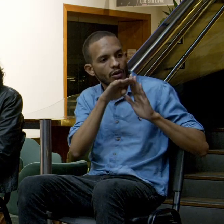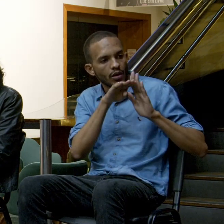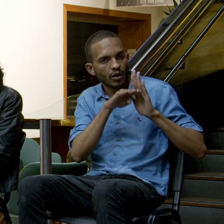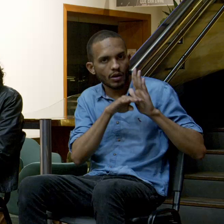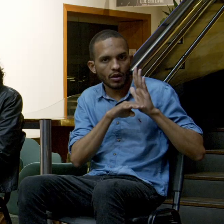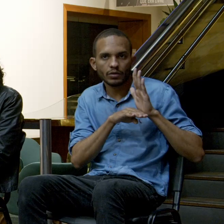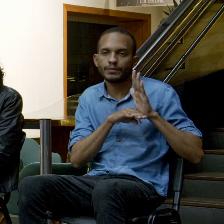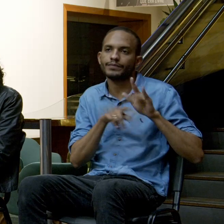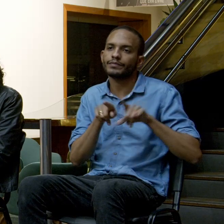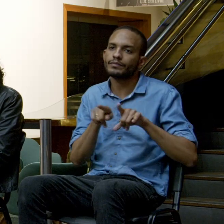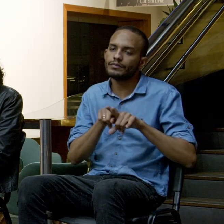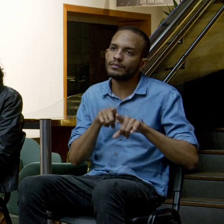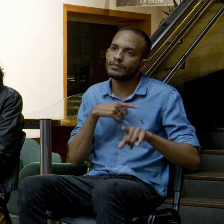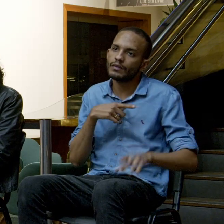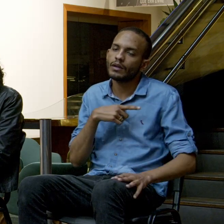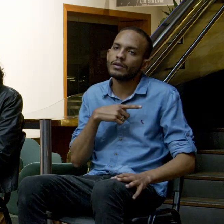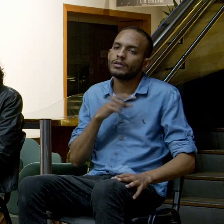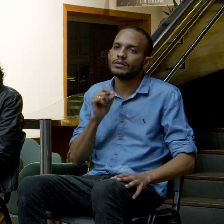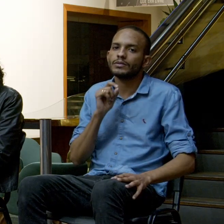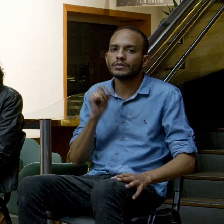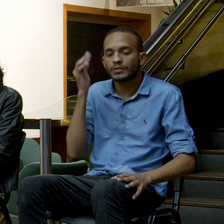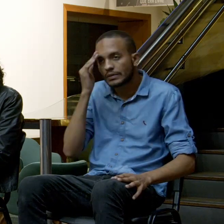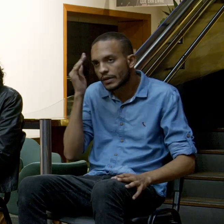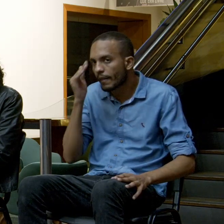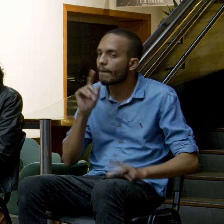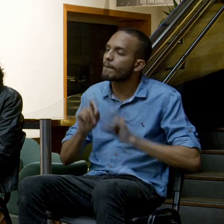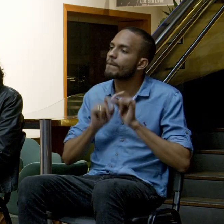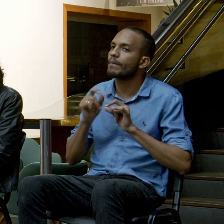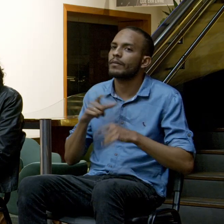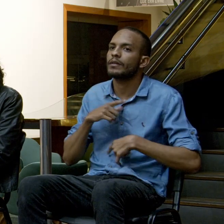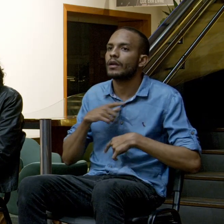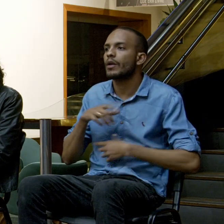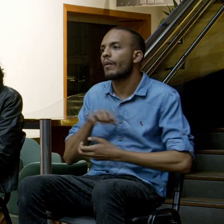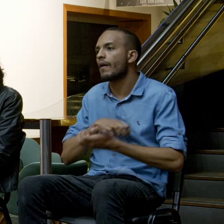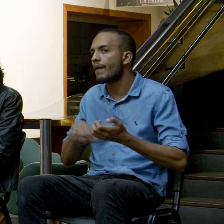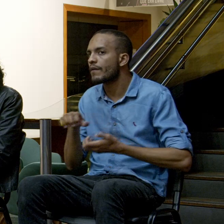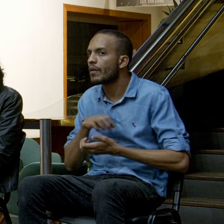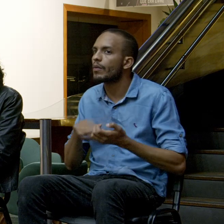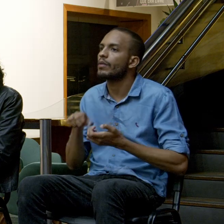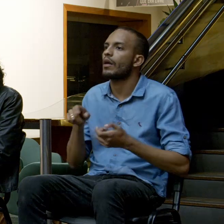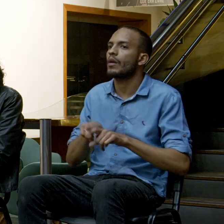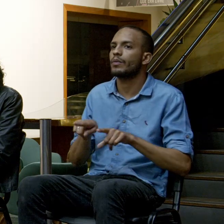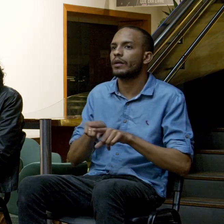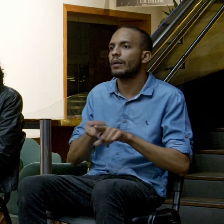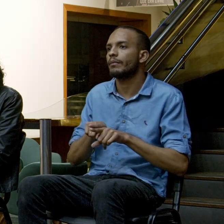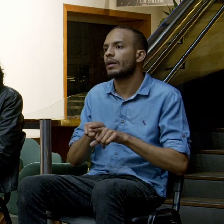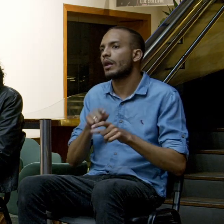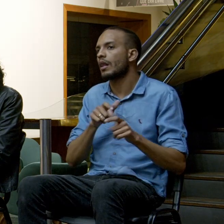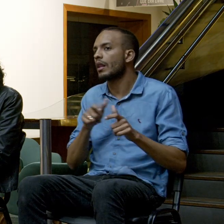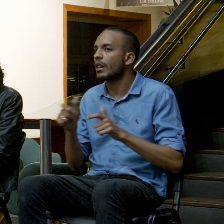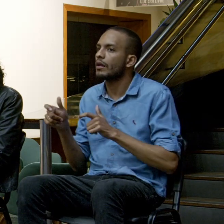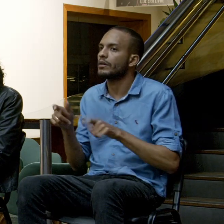cronológica, também tem um subentendido, né, de que existe uma evolução, alguma coisa de sair de um lugar e chegar